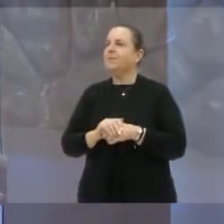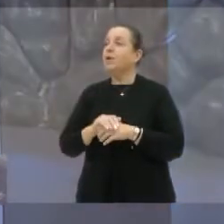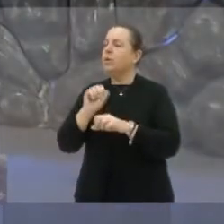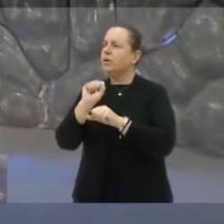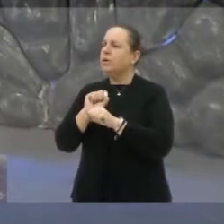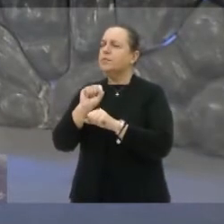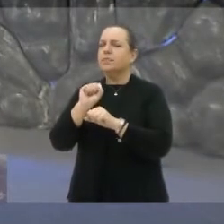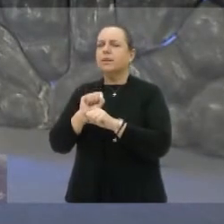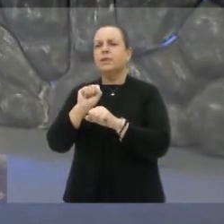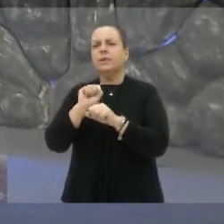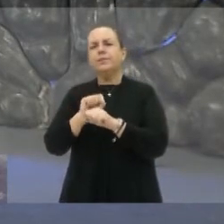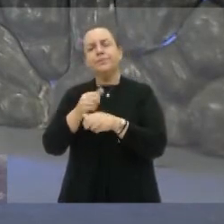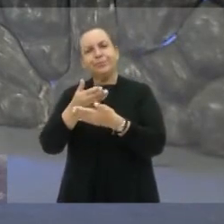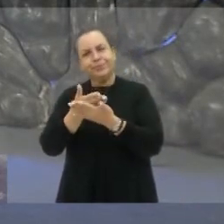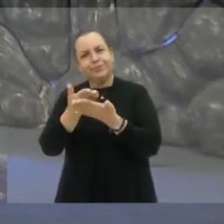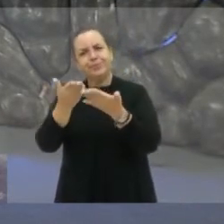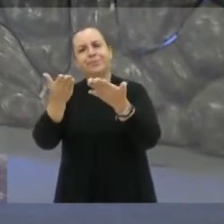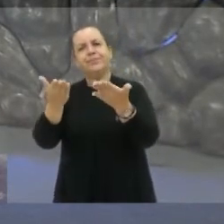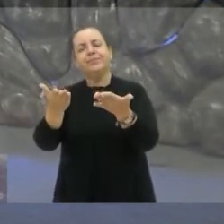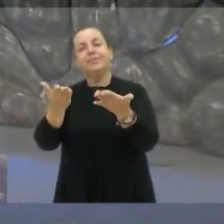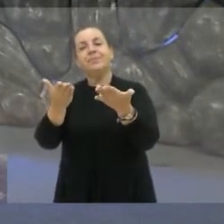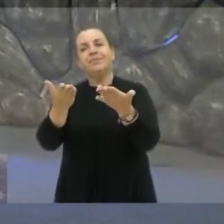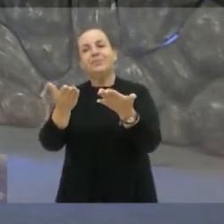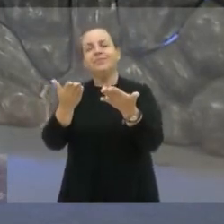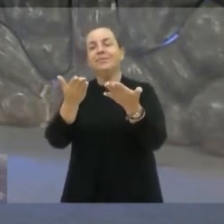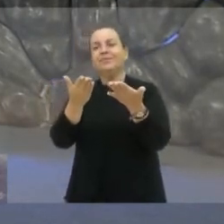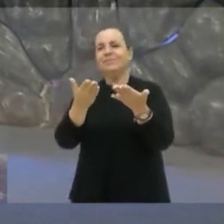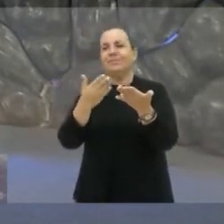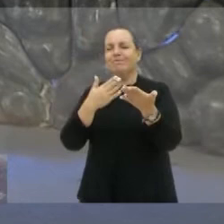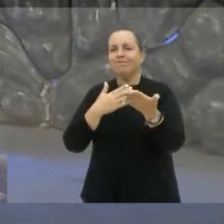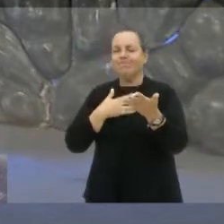Tenho esperado que me